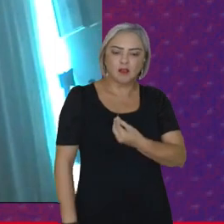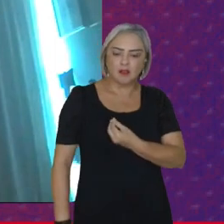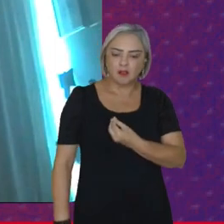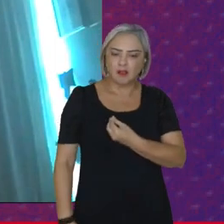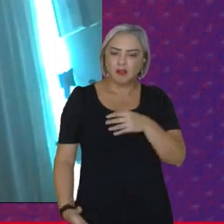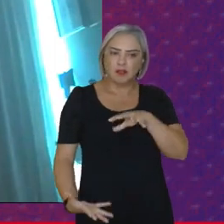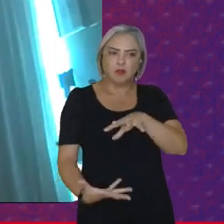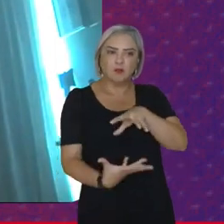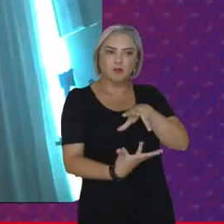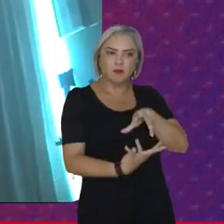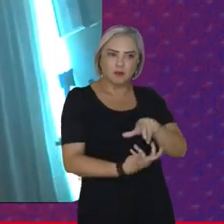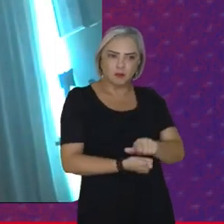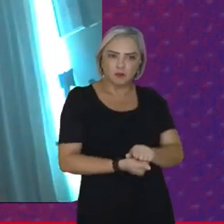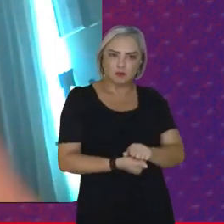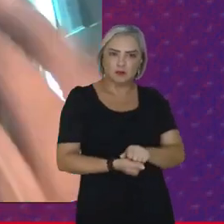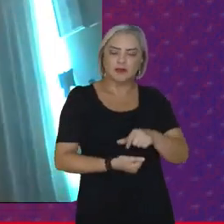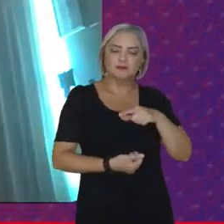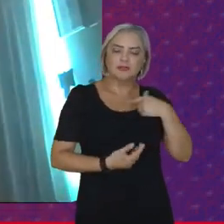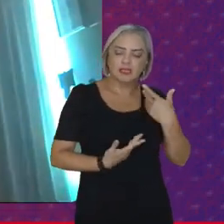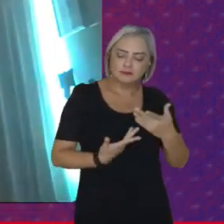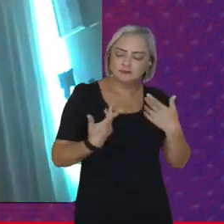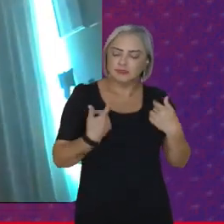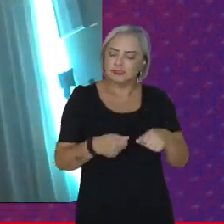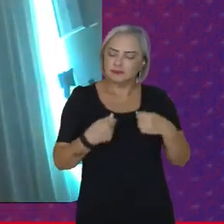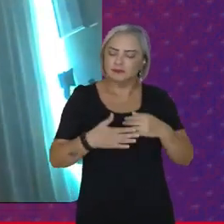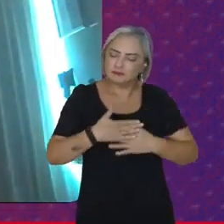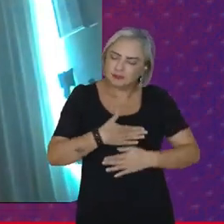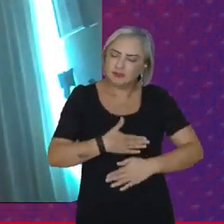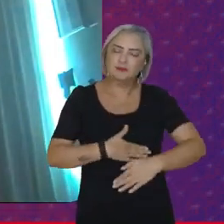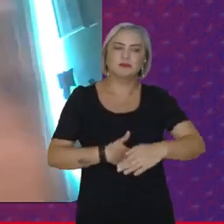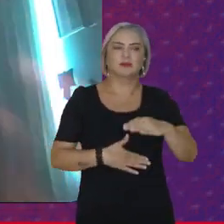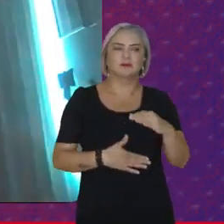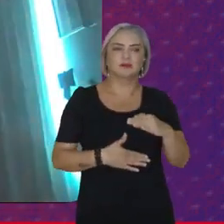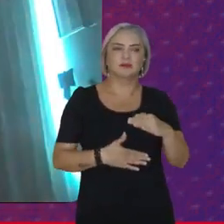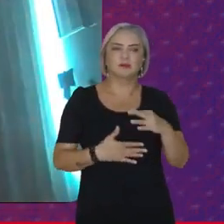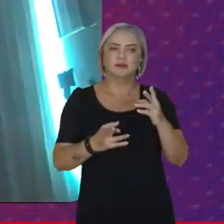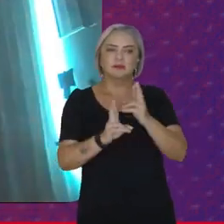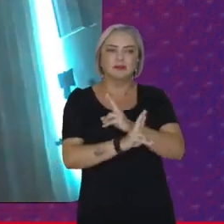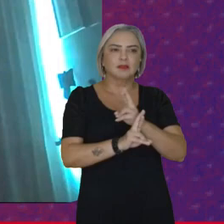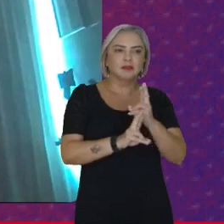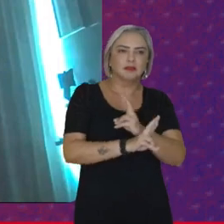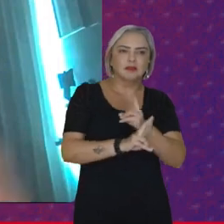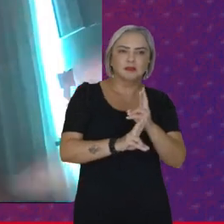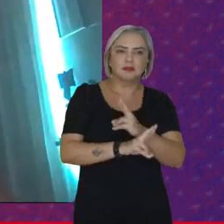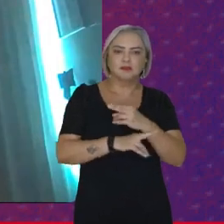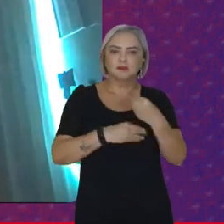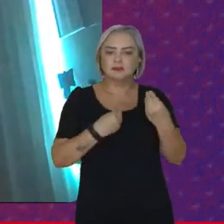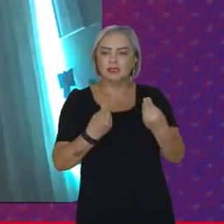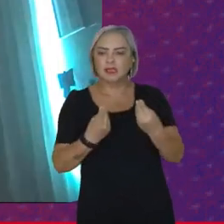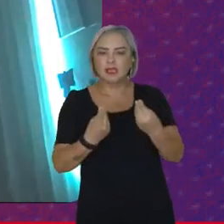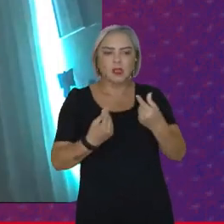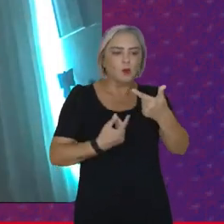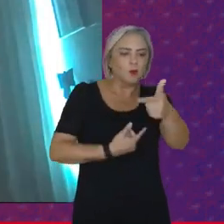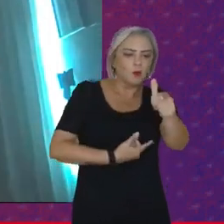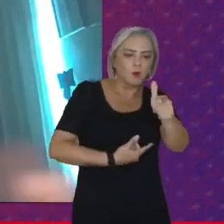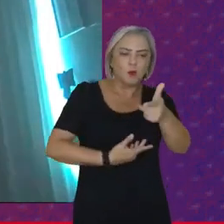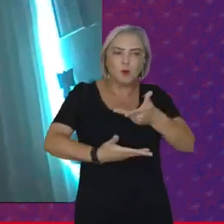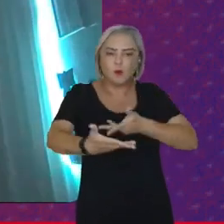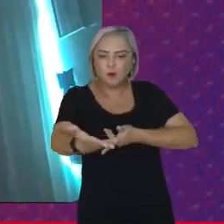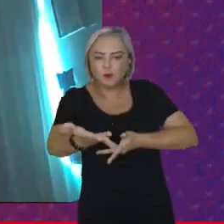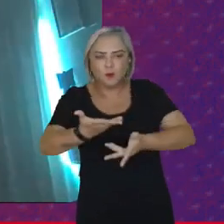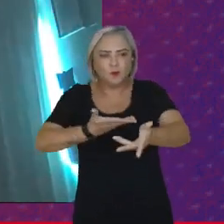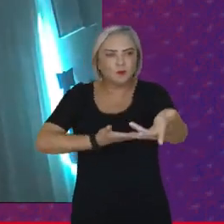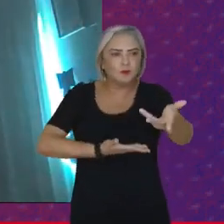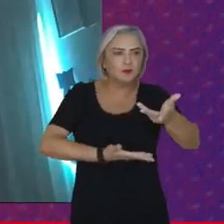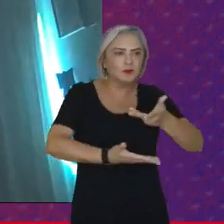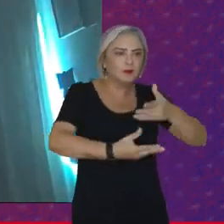no mundo, ainda precisamos avançar na relação disso, na relação com outros seres